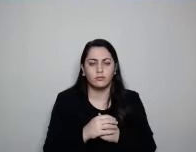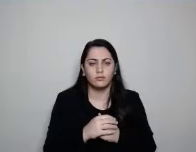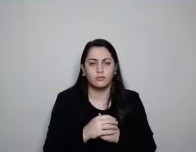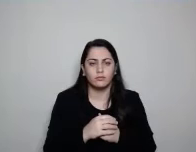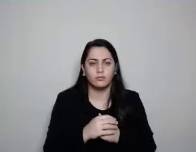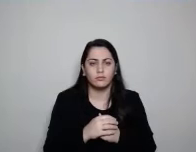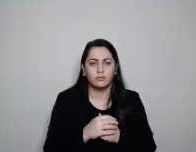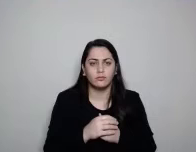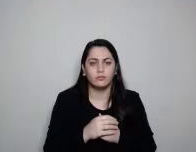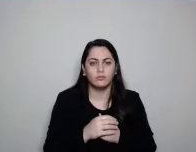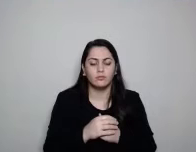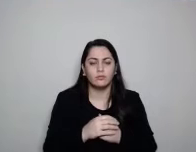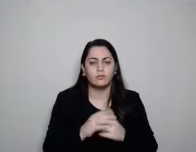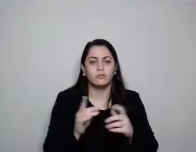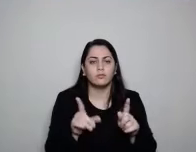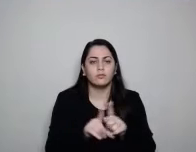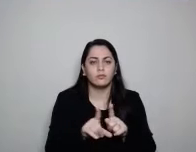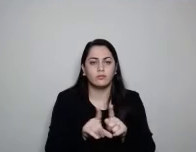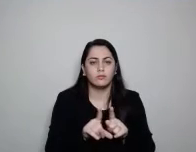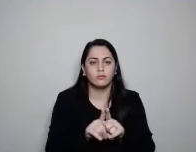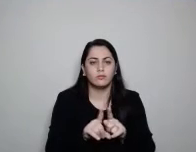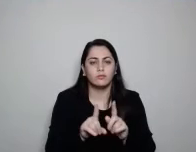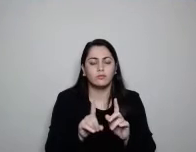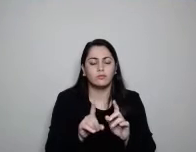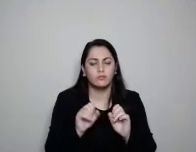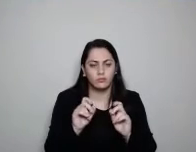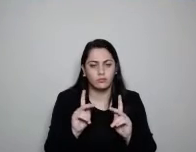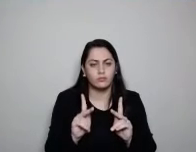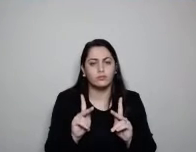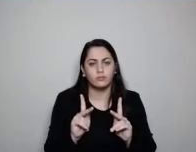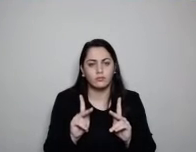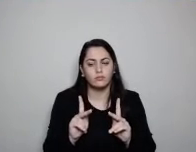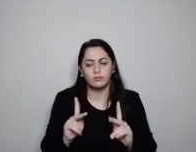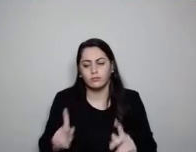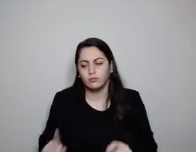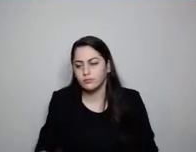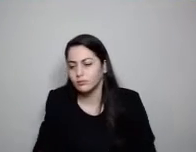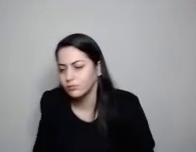tá. Só conferir aqui a votação.